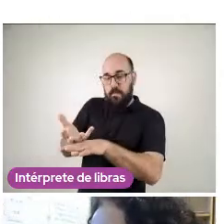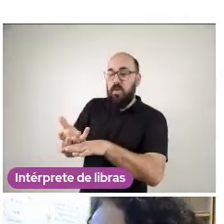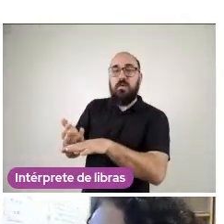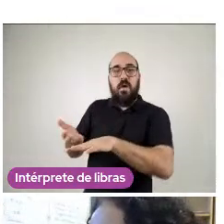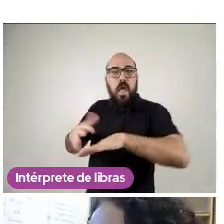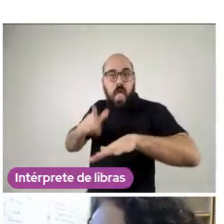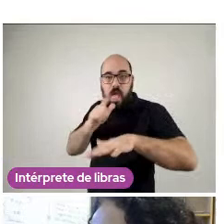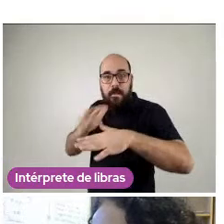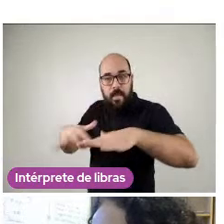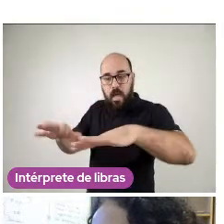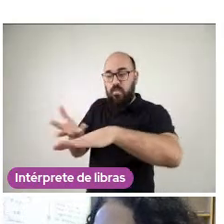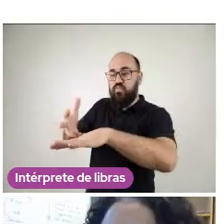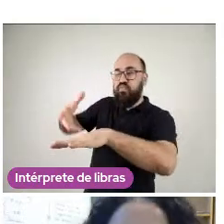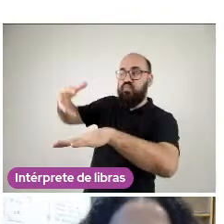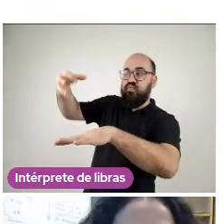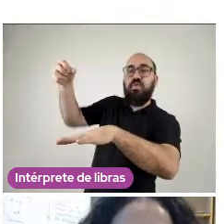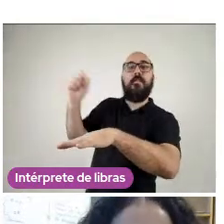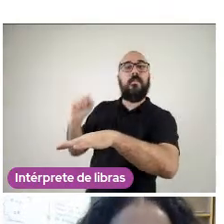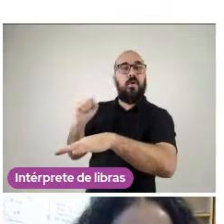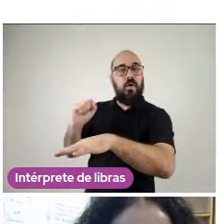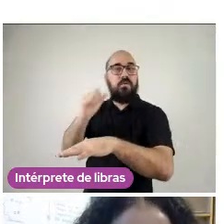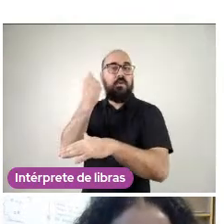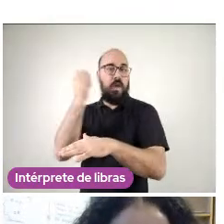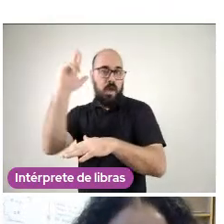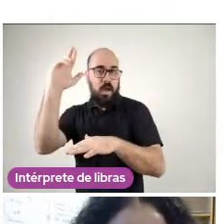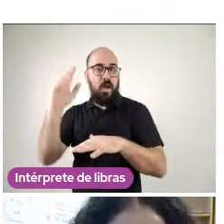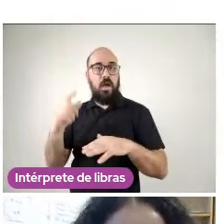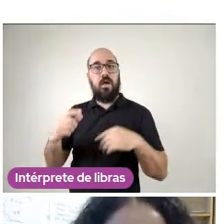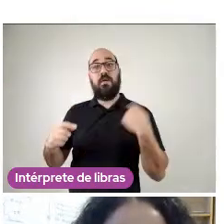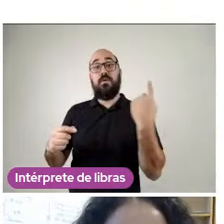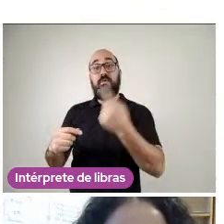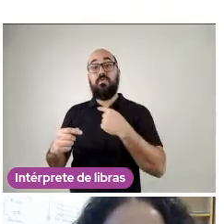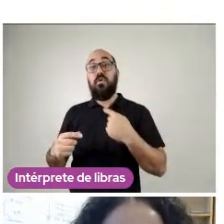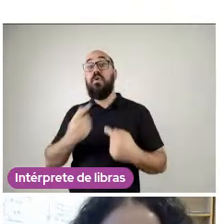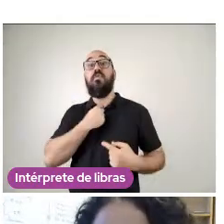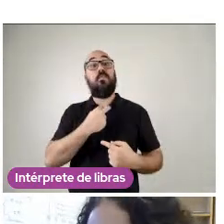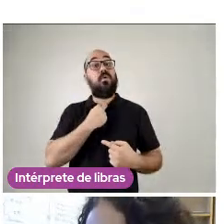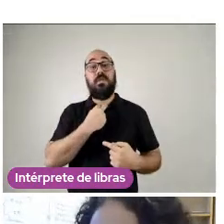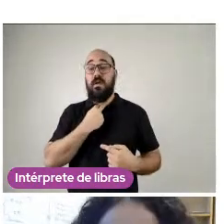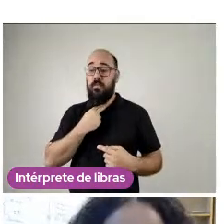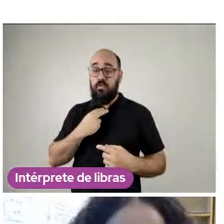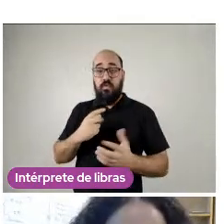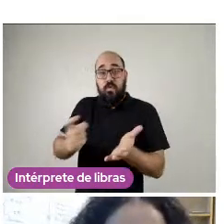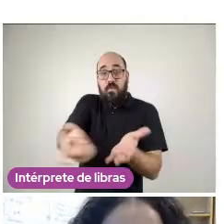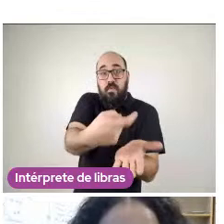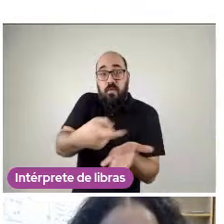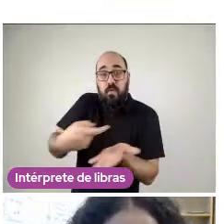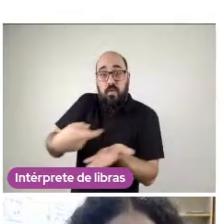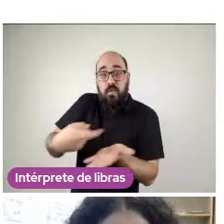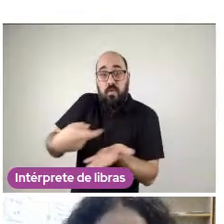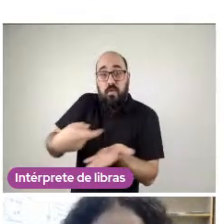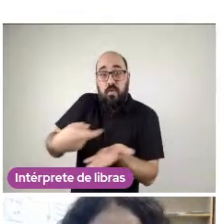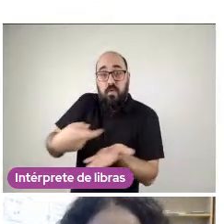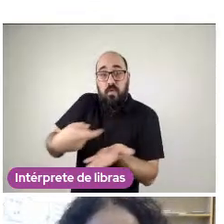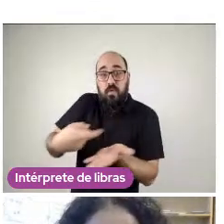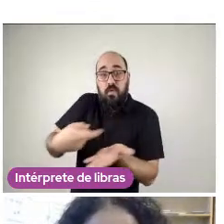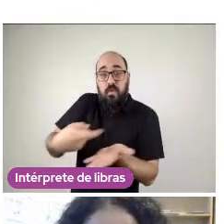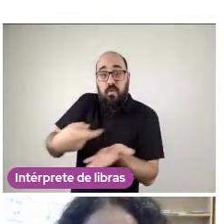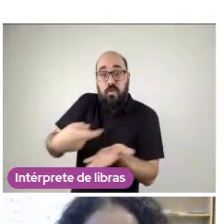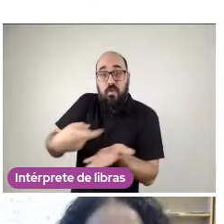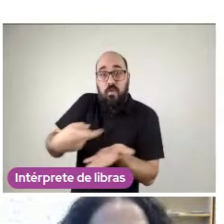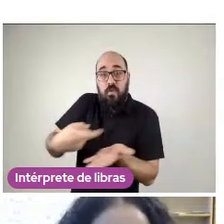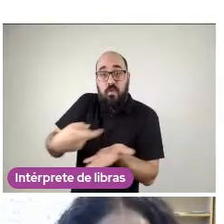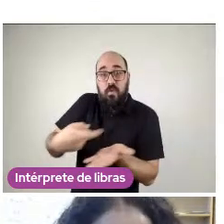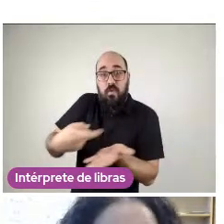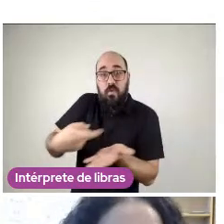Pode ocasionar simplesmente a gente não poder mais explotar os mariscos, né? Então, isso as pessoas, né, os